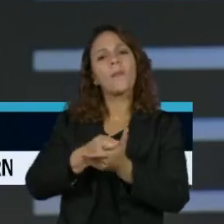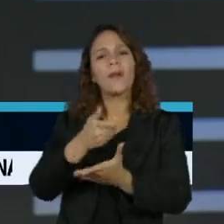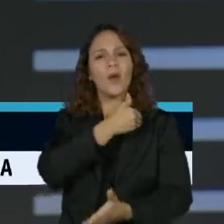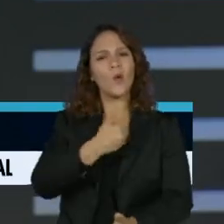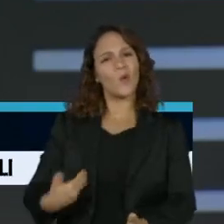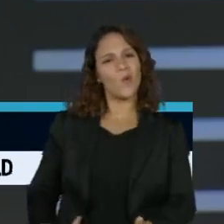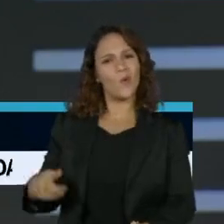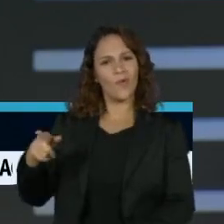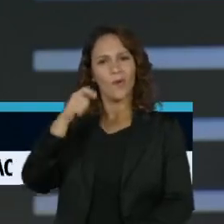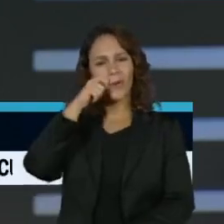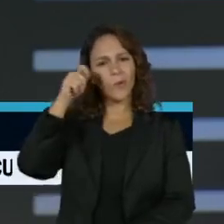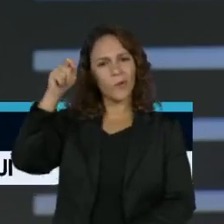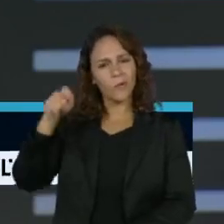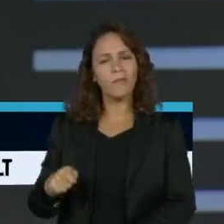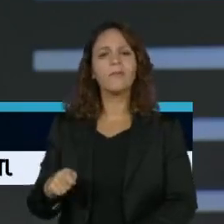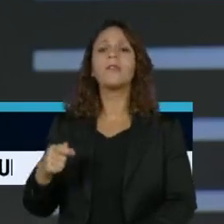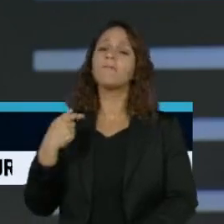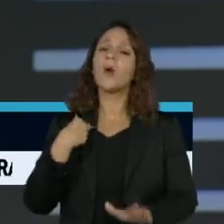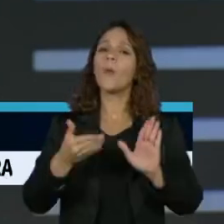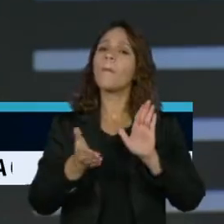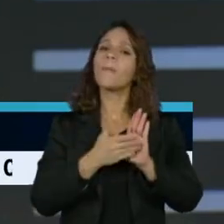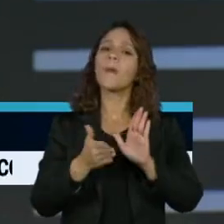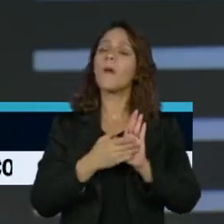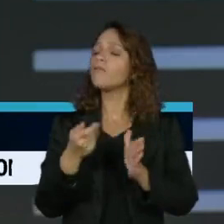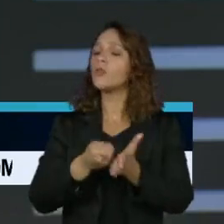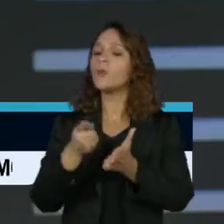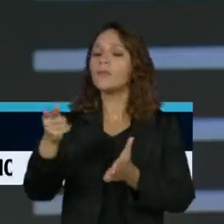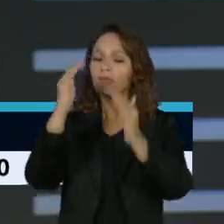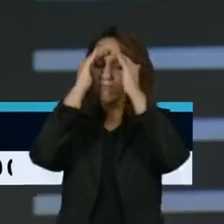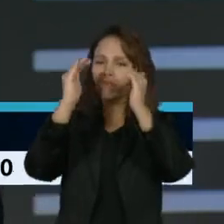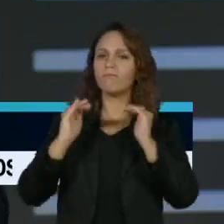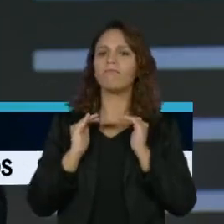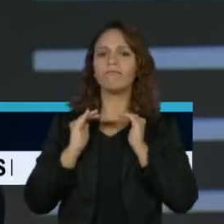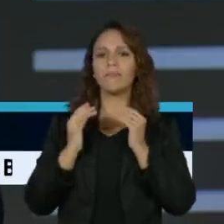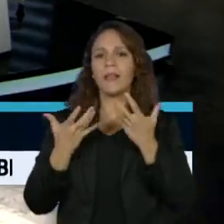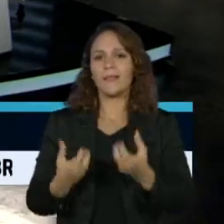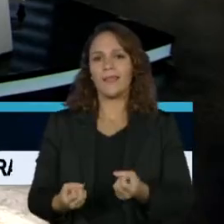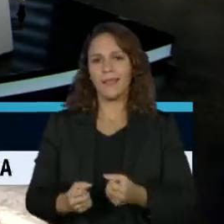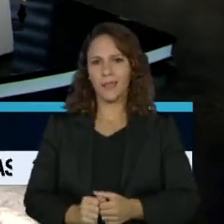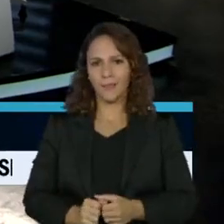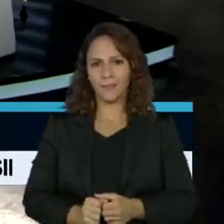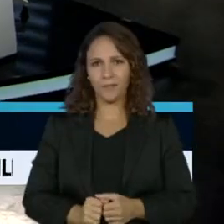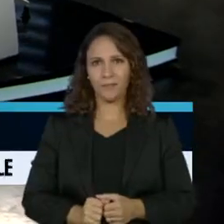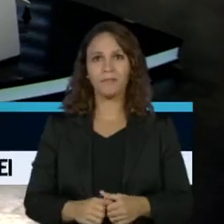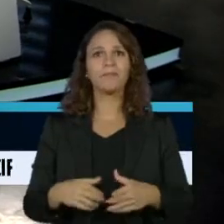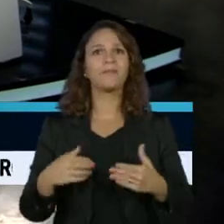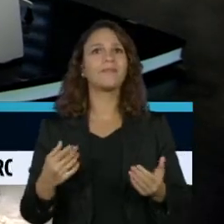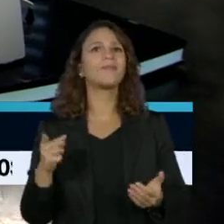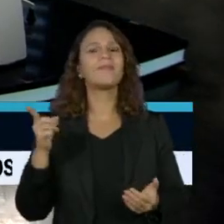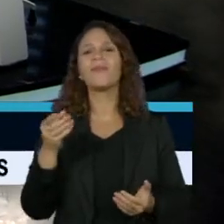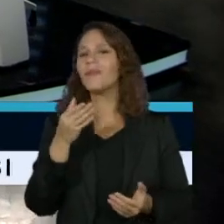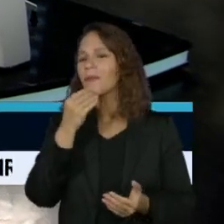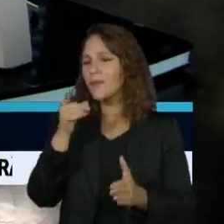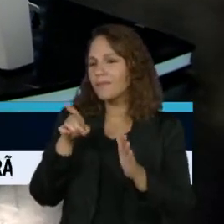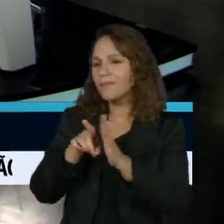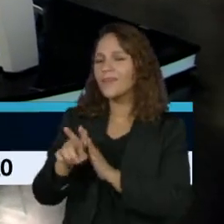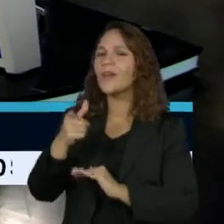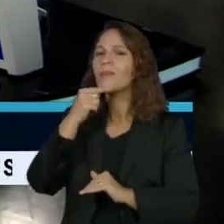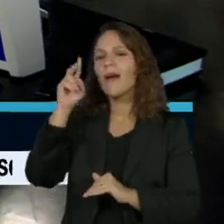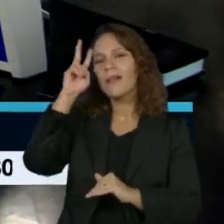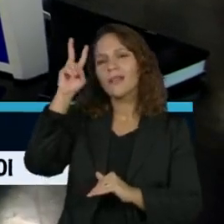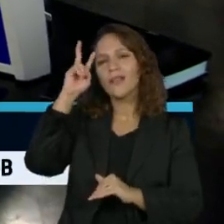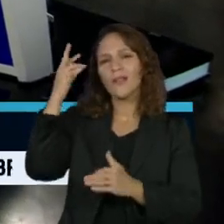a abraçar o que ele tá levando para a mesa de negociação respondendo o questionamento do Historiador que foi entrevistado